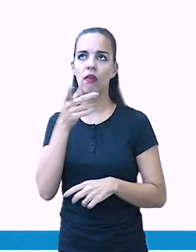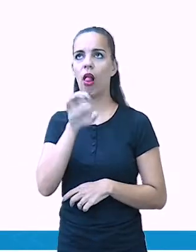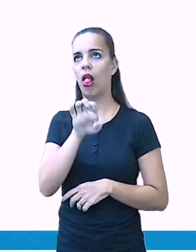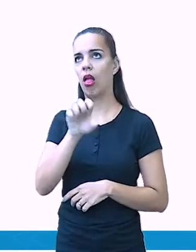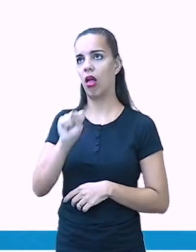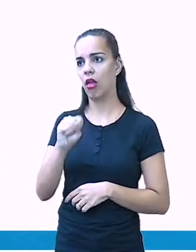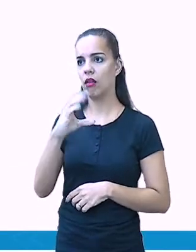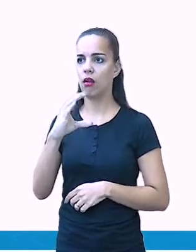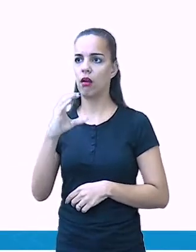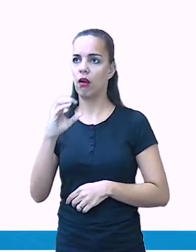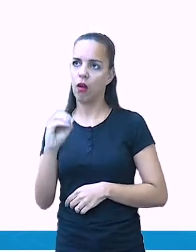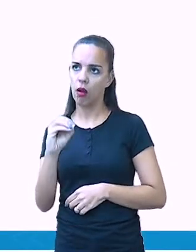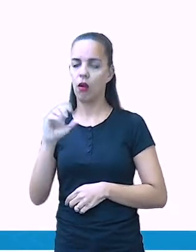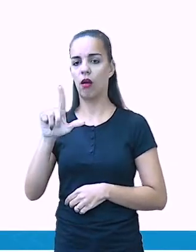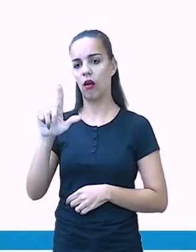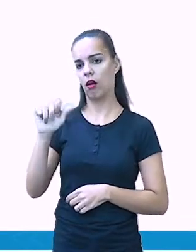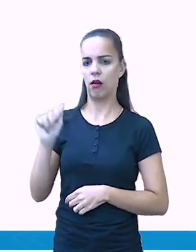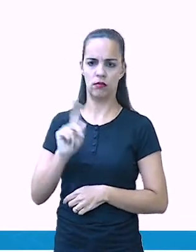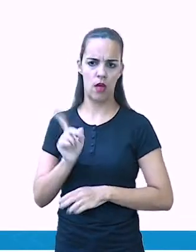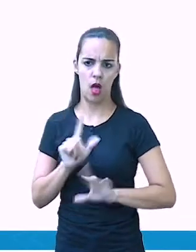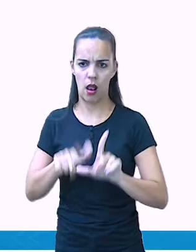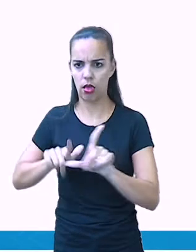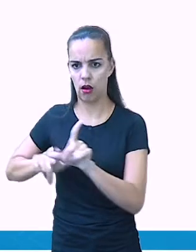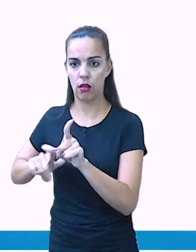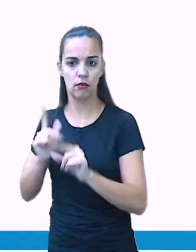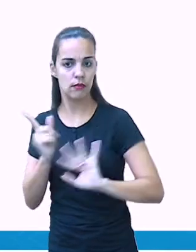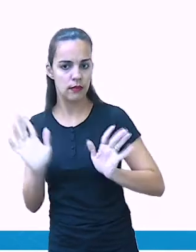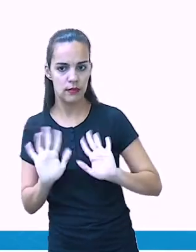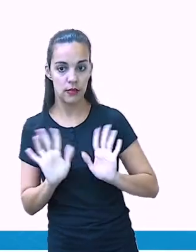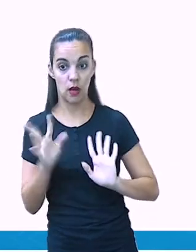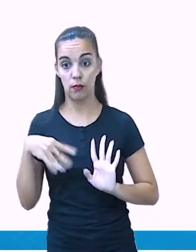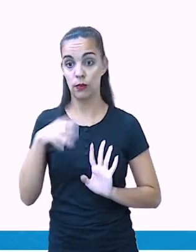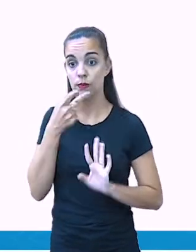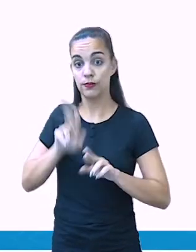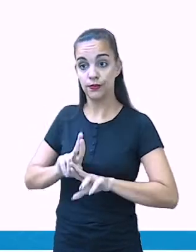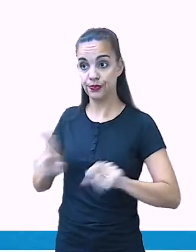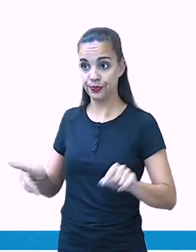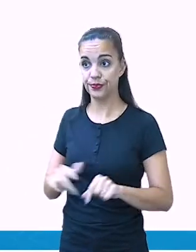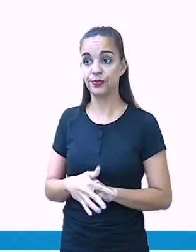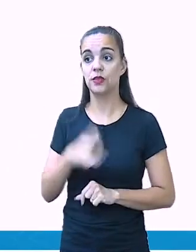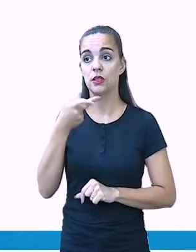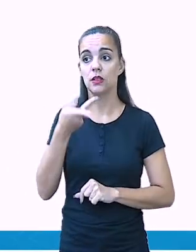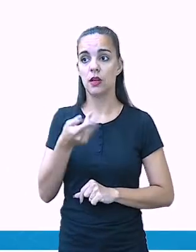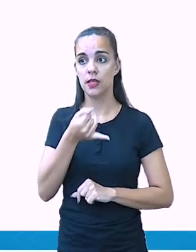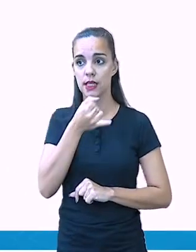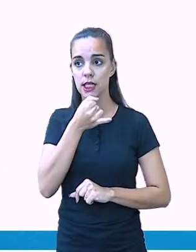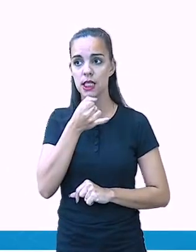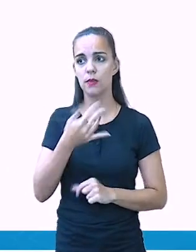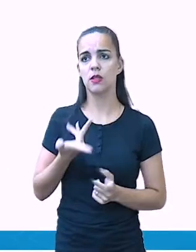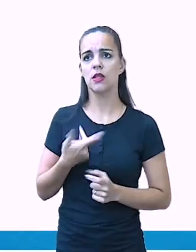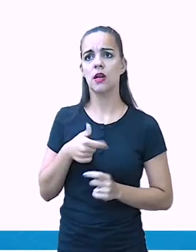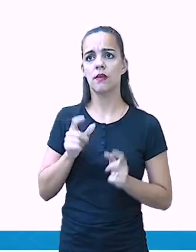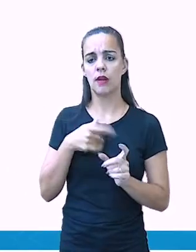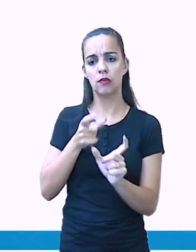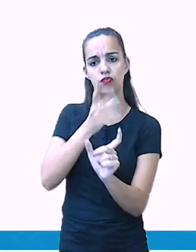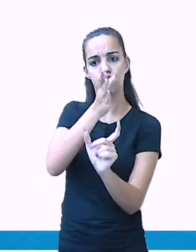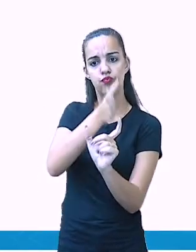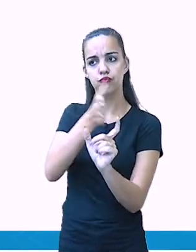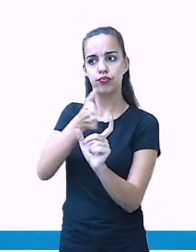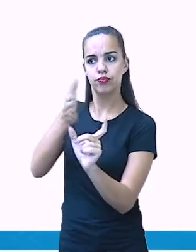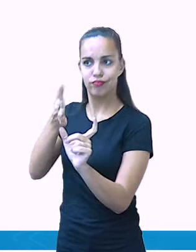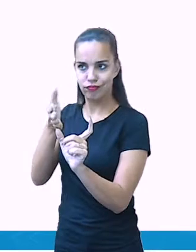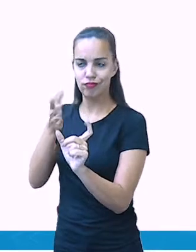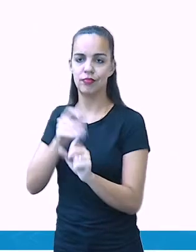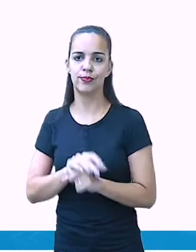E-S-C-O-L-A. Não, a gente não fala letra por letra. Nós falamos as sílabas e